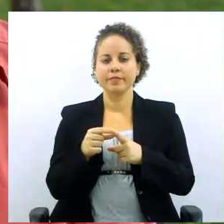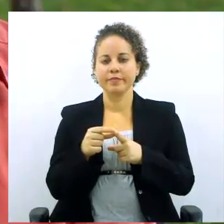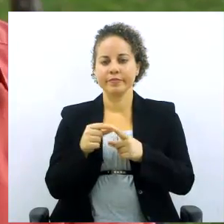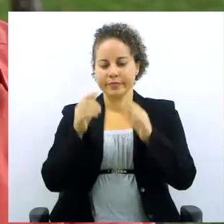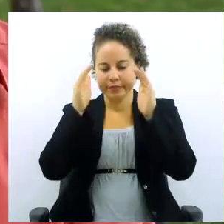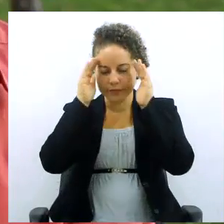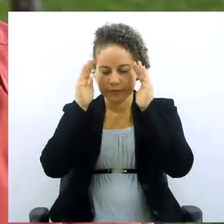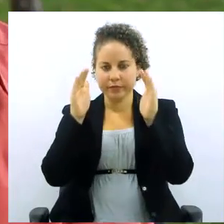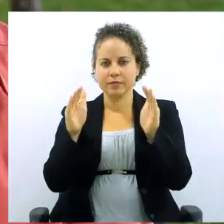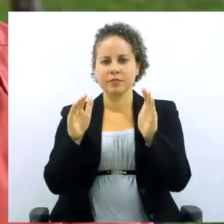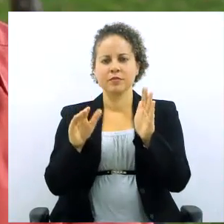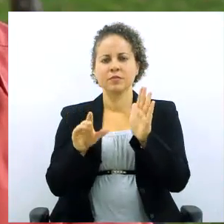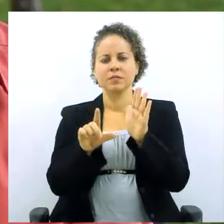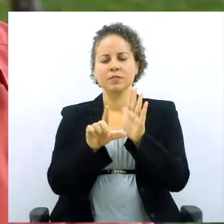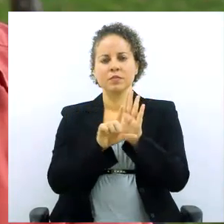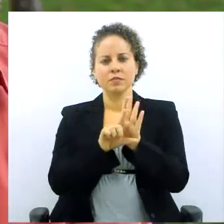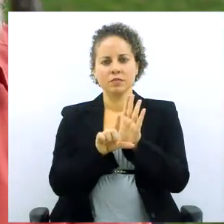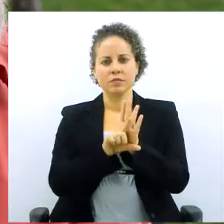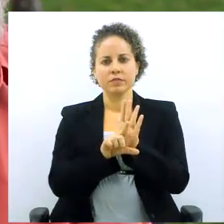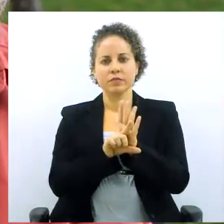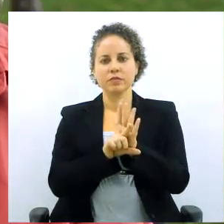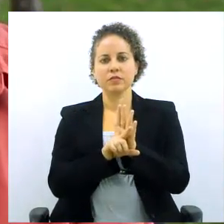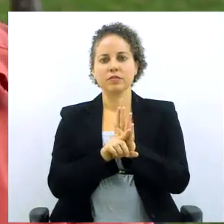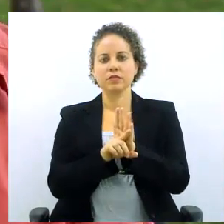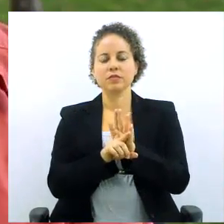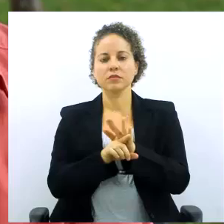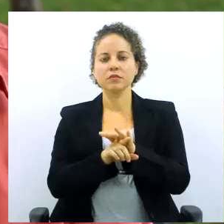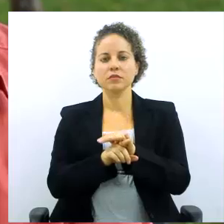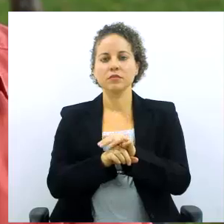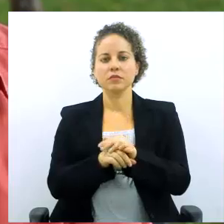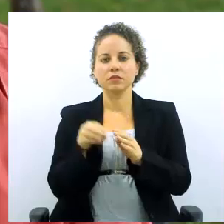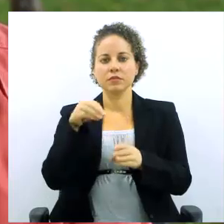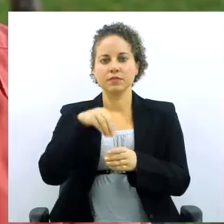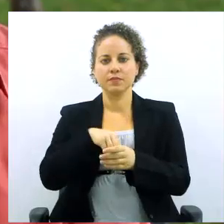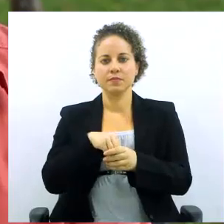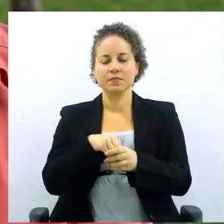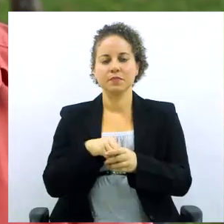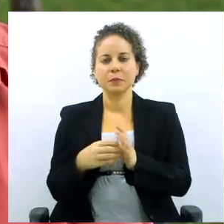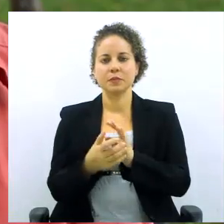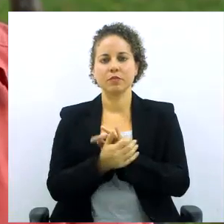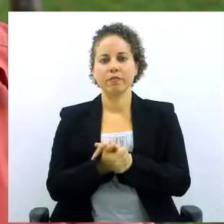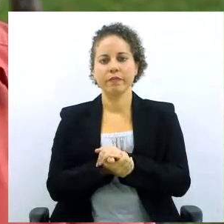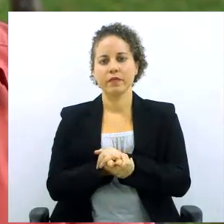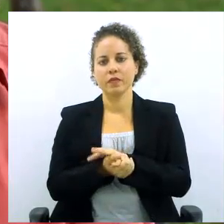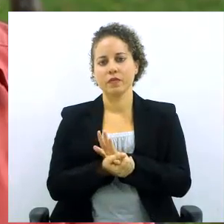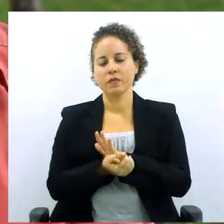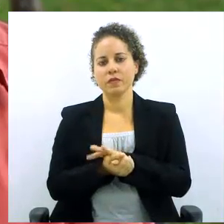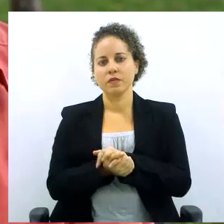a normas, né, na casa, né, como se fosse